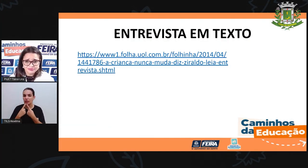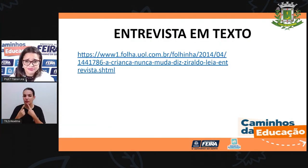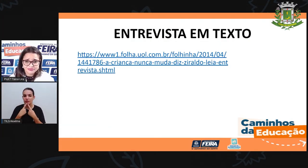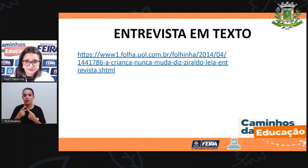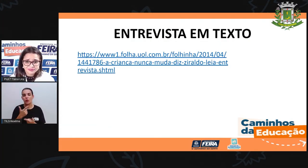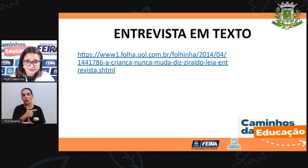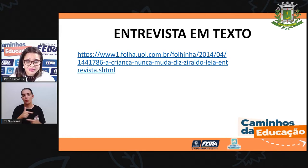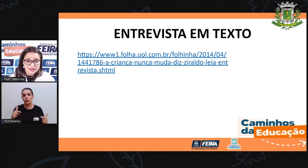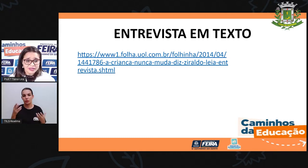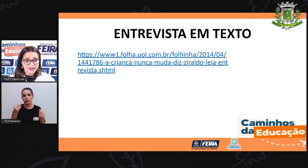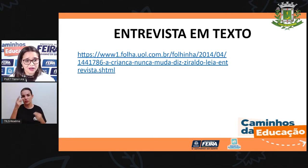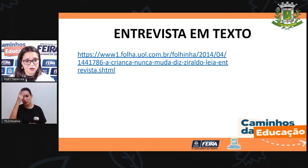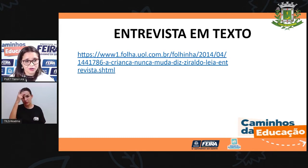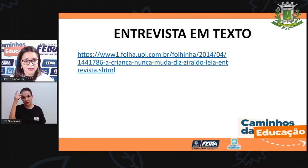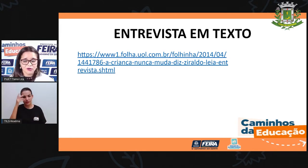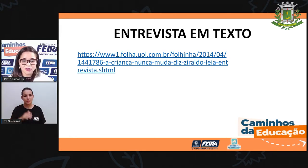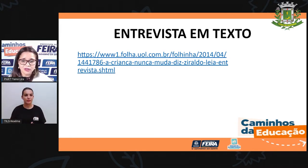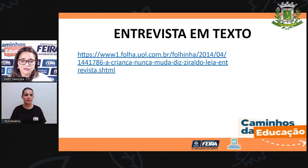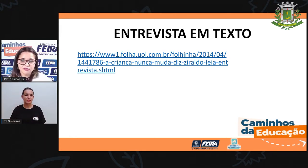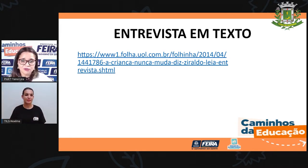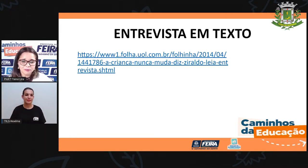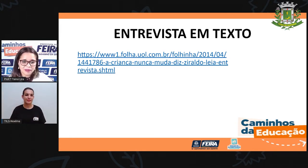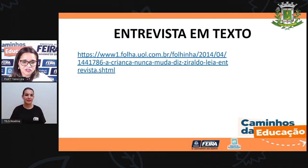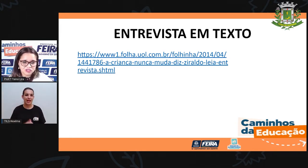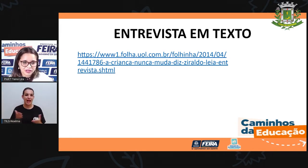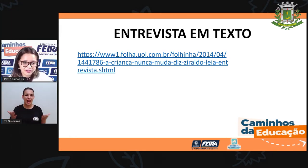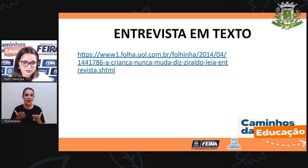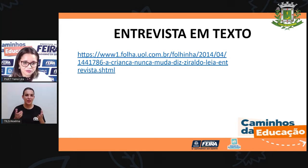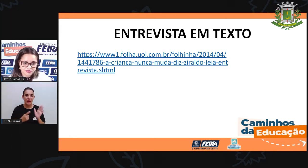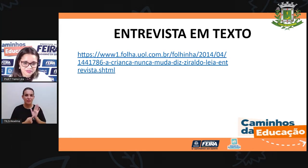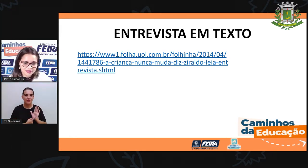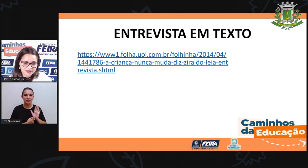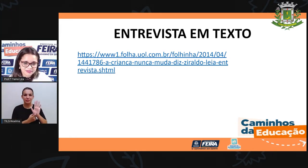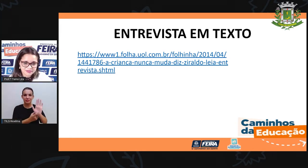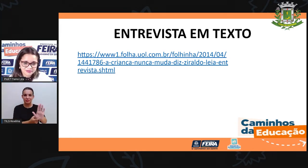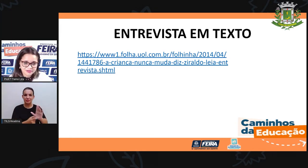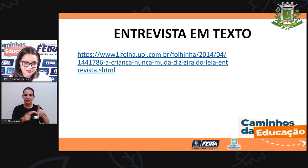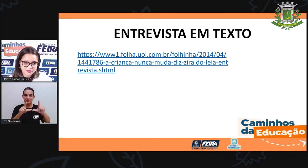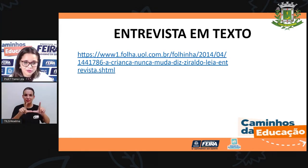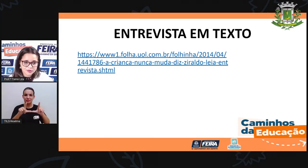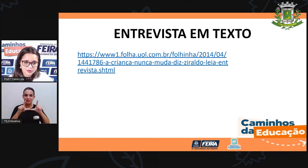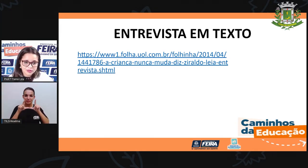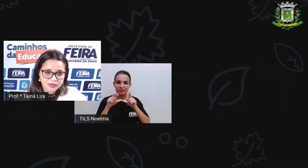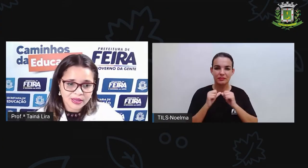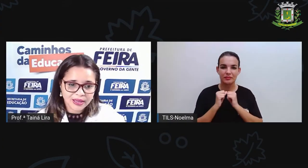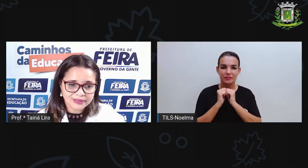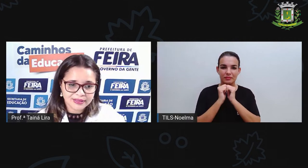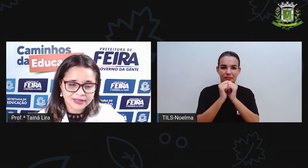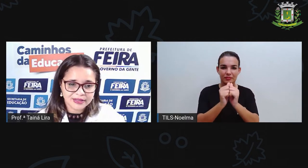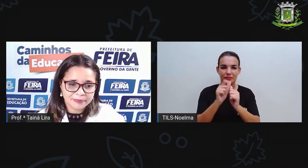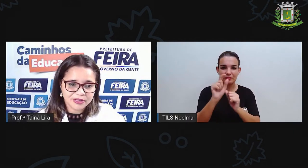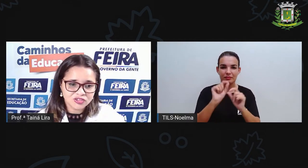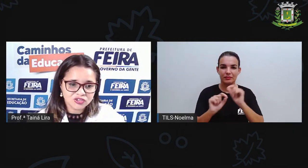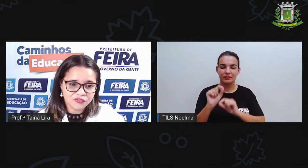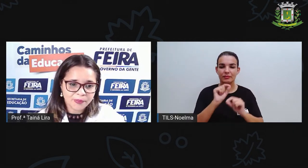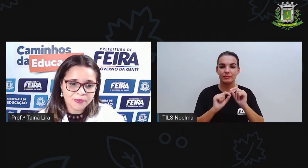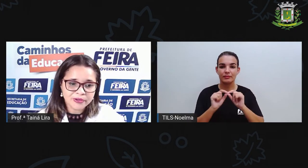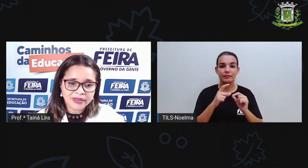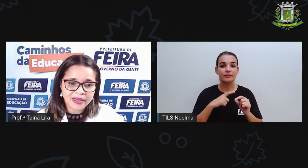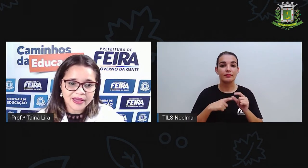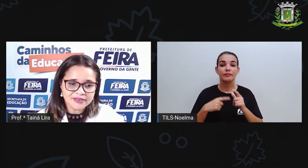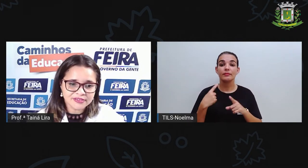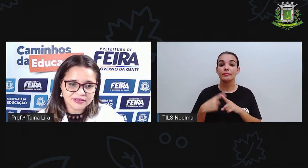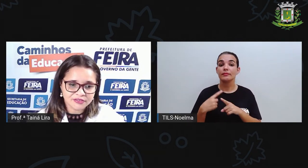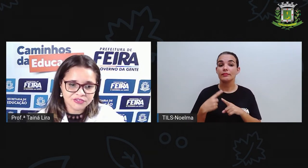certo? E agora, ó, eu vou compartilhar aqui com vocês a tela para a gente ver,